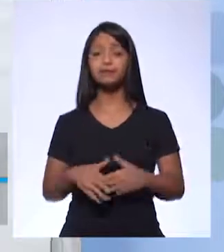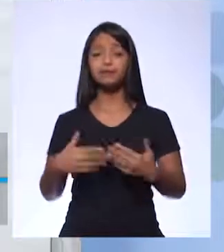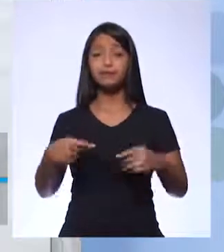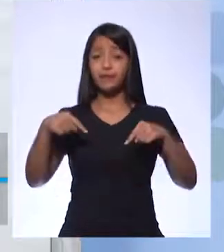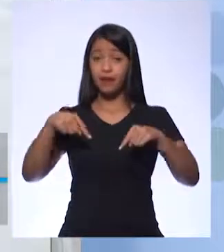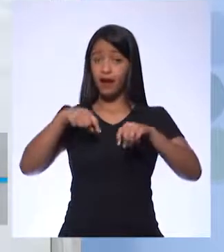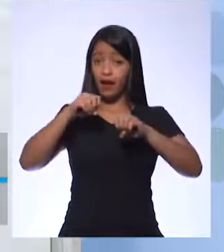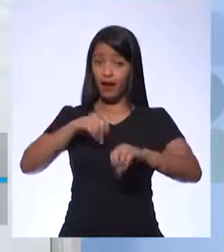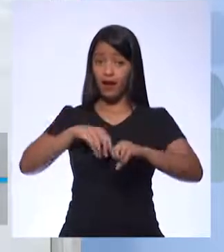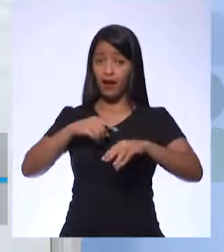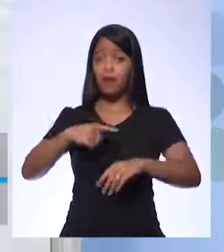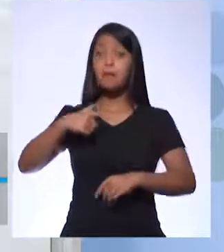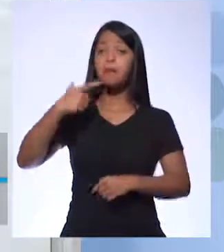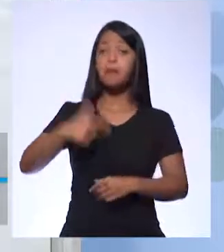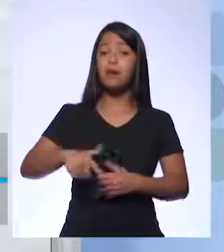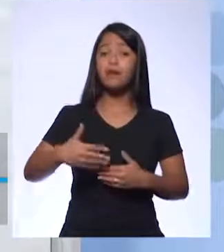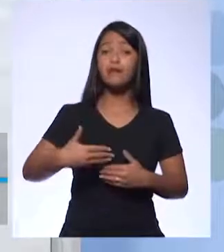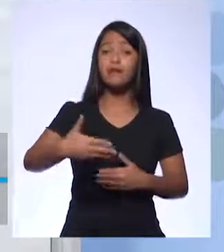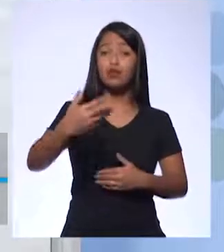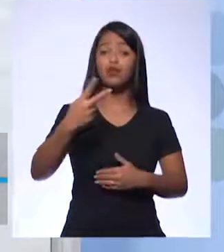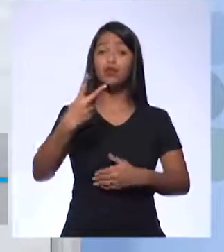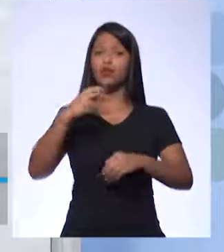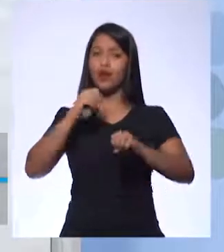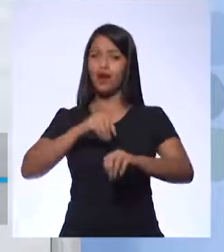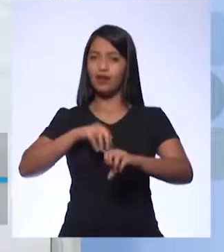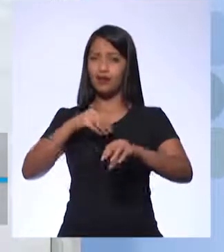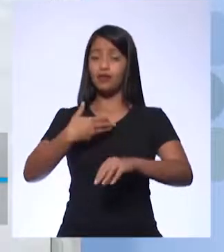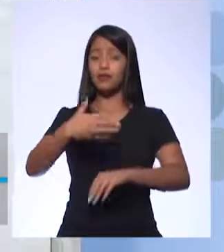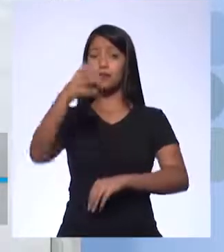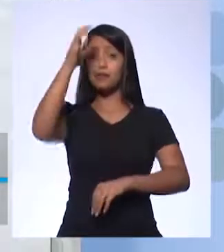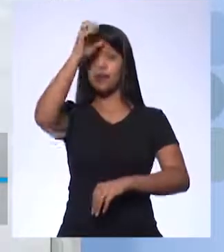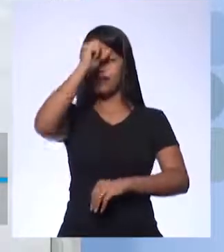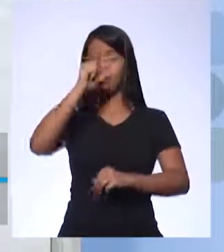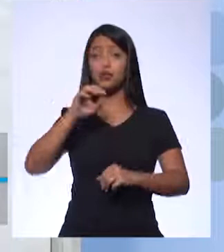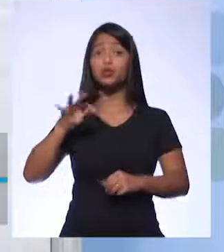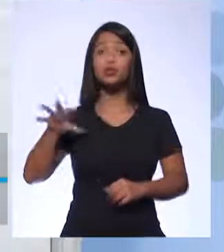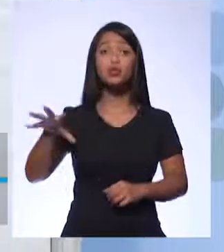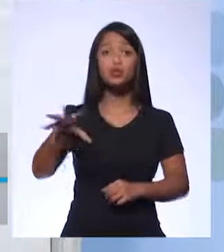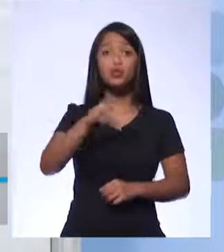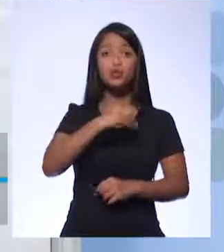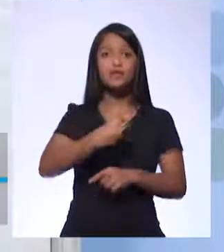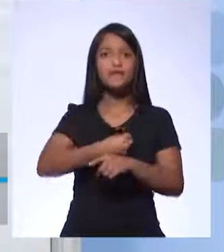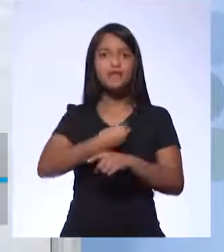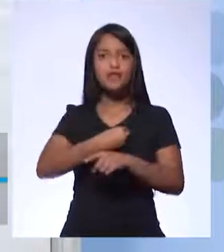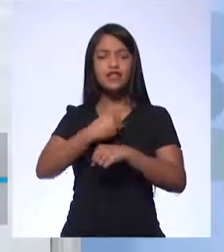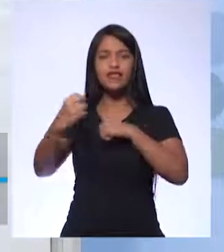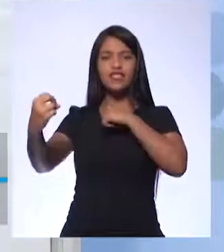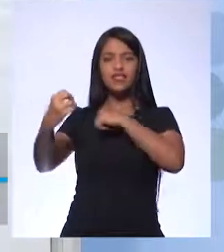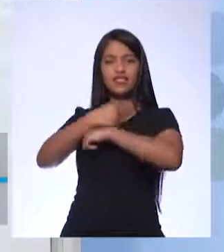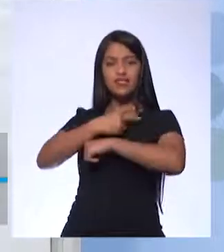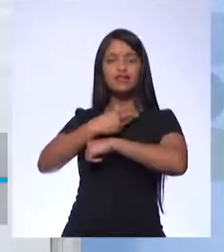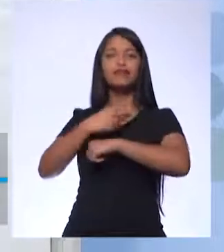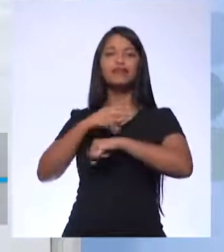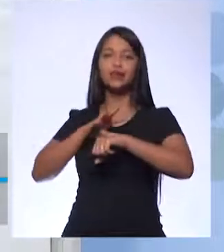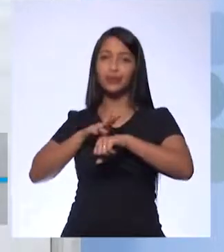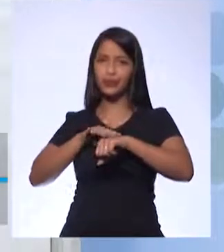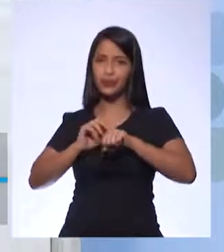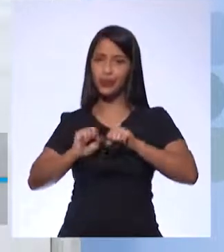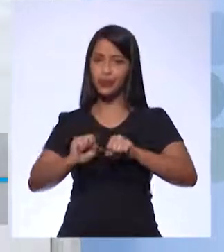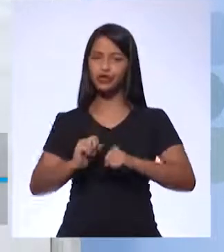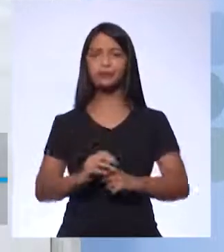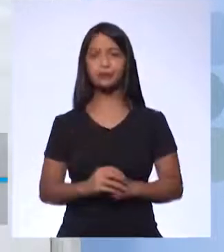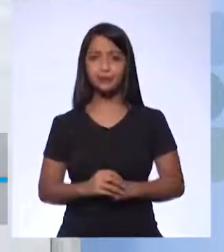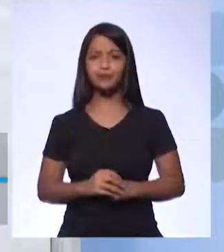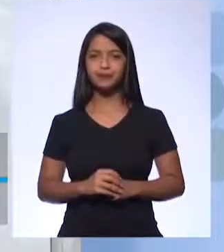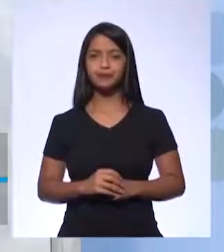mais duas, tá? Para falar sobre todos os seres vivos aí que podem nos atacar. Porque infecção, basicamente, é isso, né? E aí a